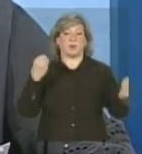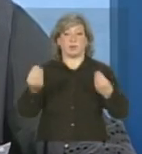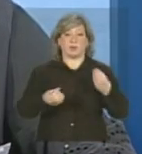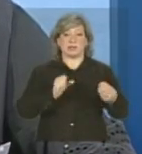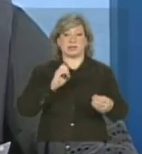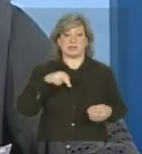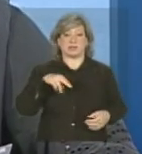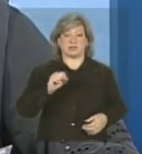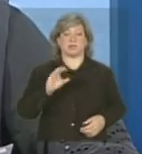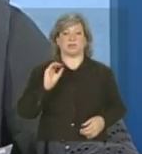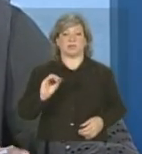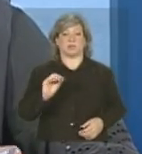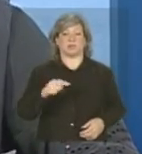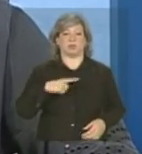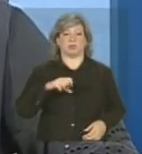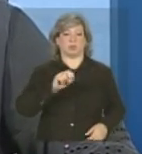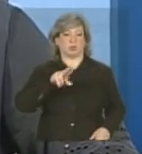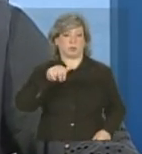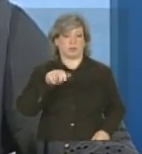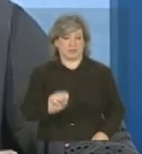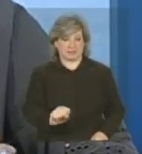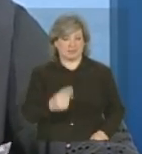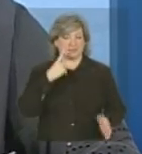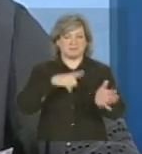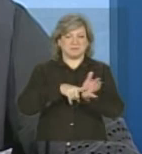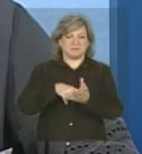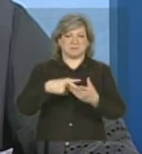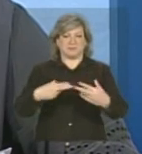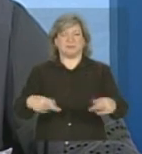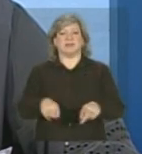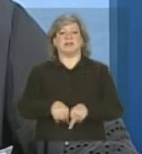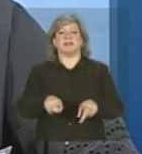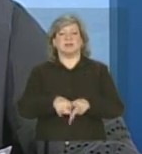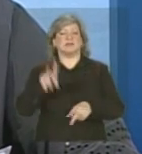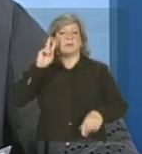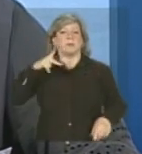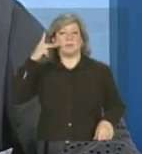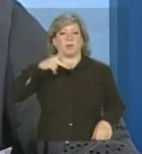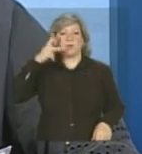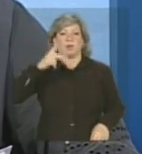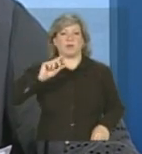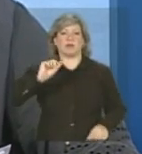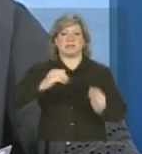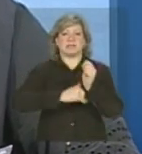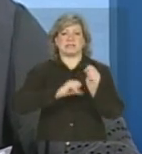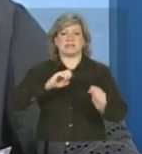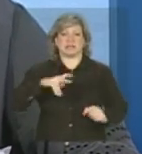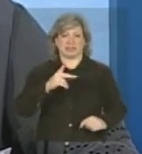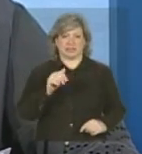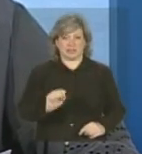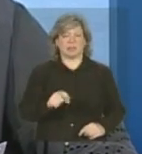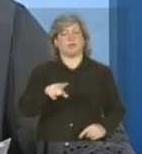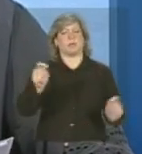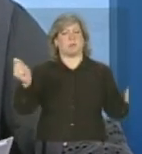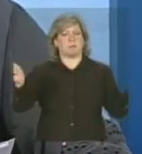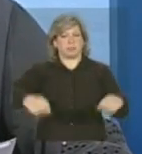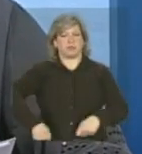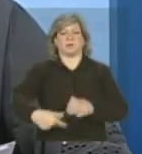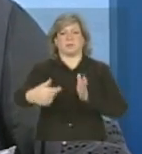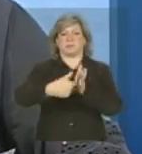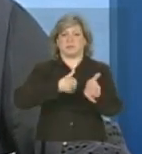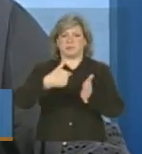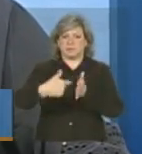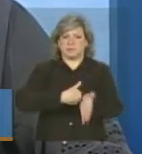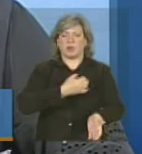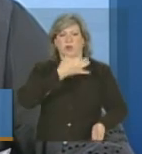Sistema Único de Assistência Social, o SUAS, e sobre a política de senhas. Você pode participar enviando as suas perguntas